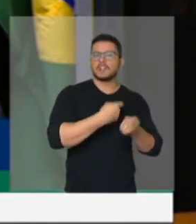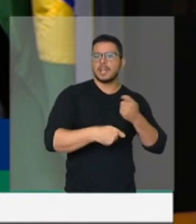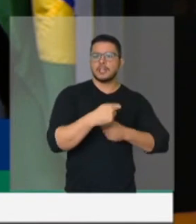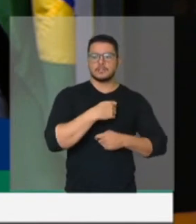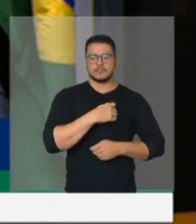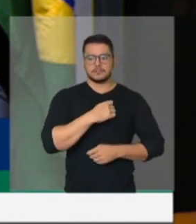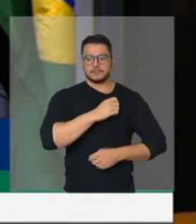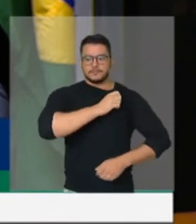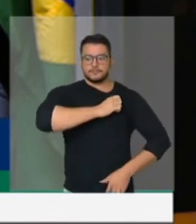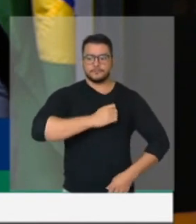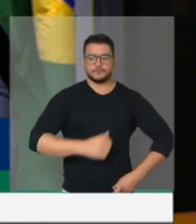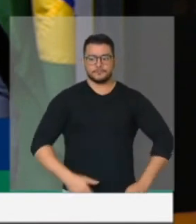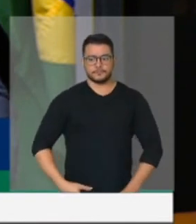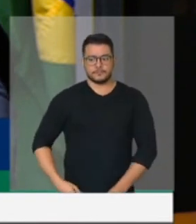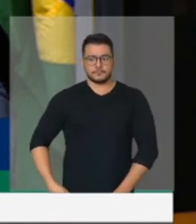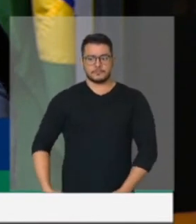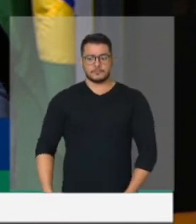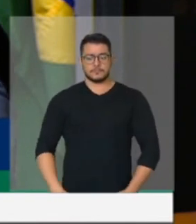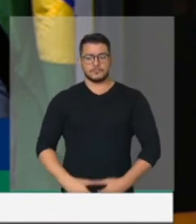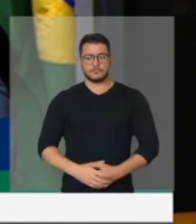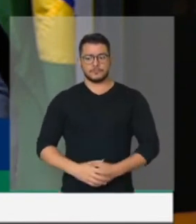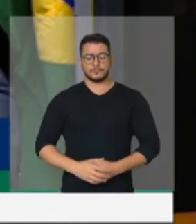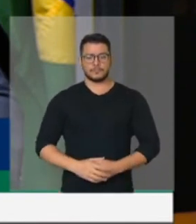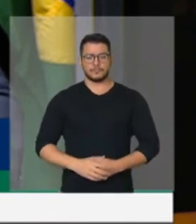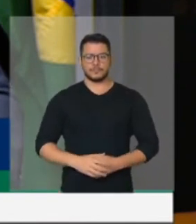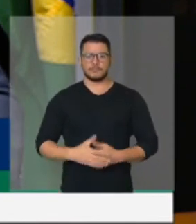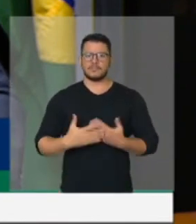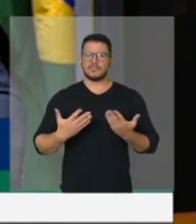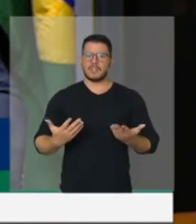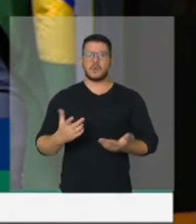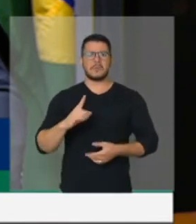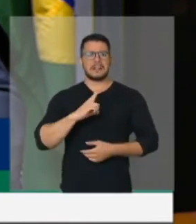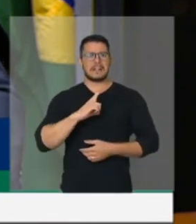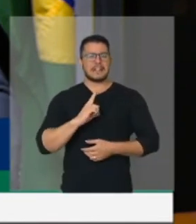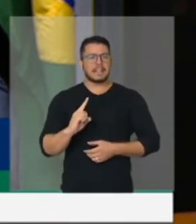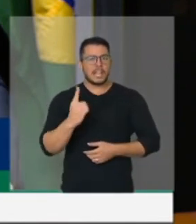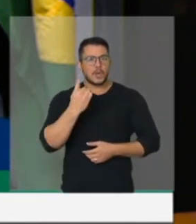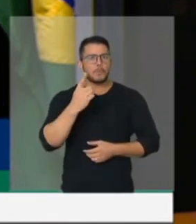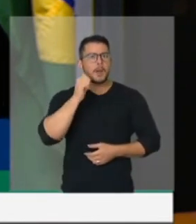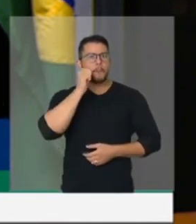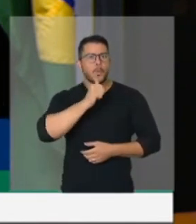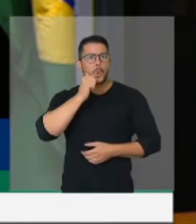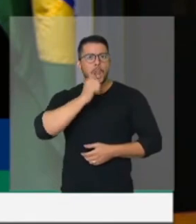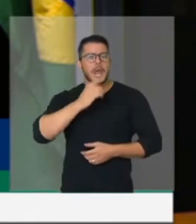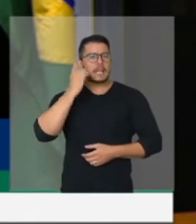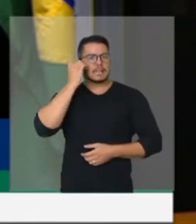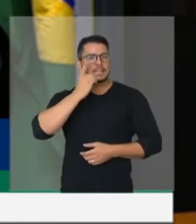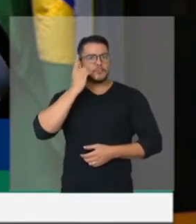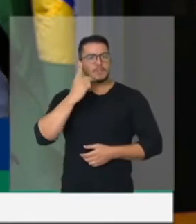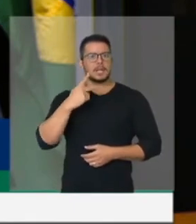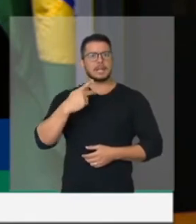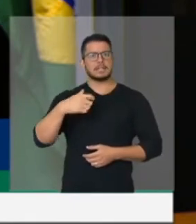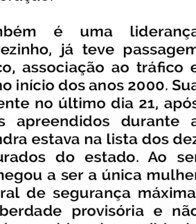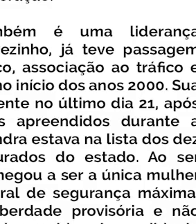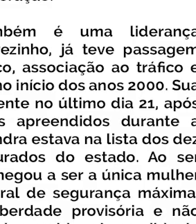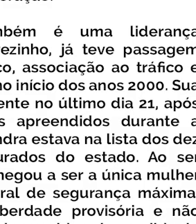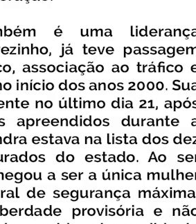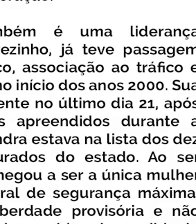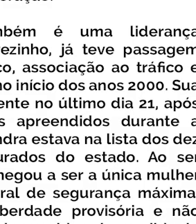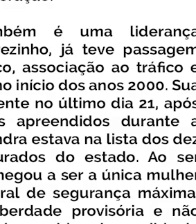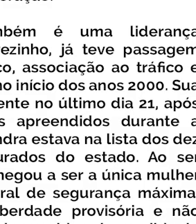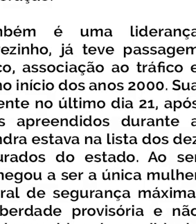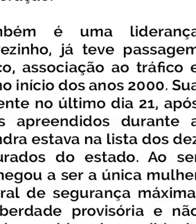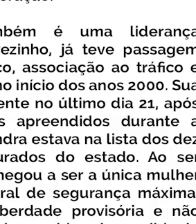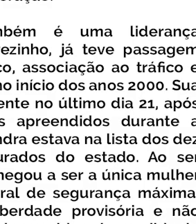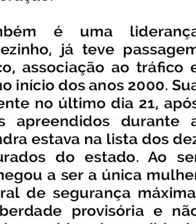governo bolsonaro vivem atacando o presidente criança narrativa mentiroso e de Milícia e que emprega no seu gabinete